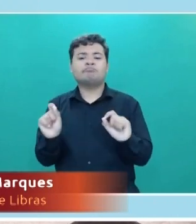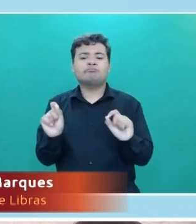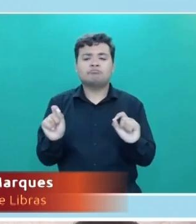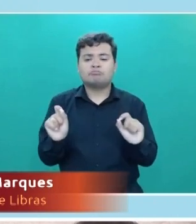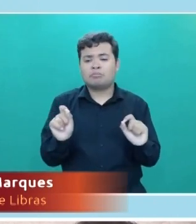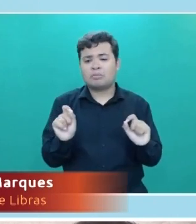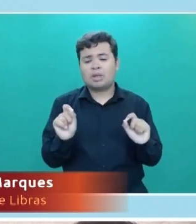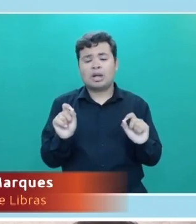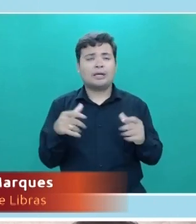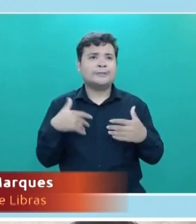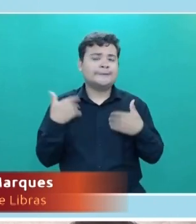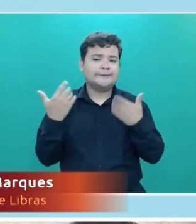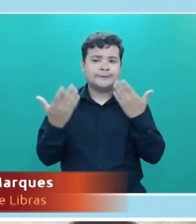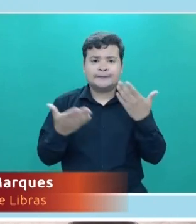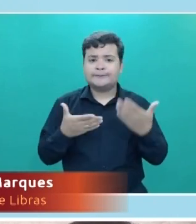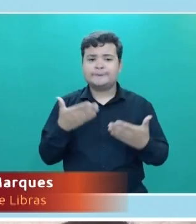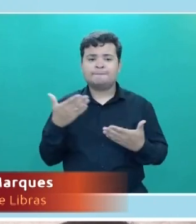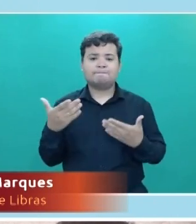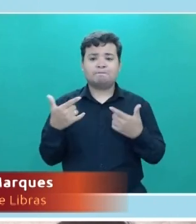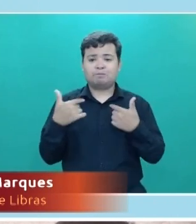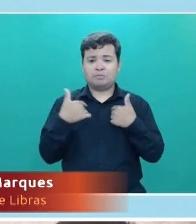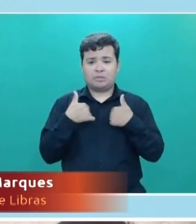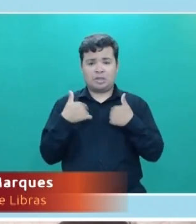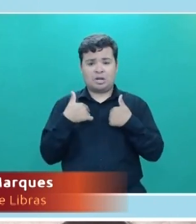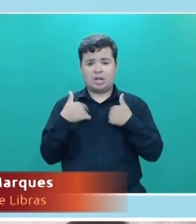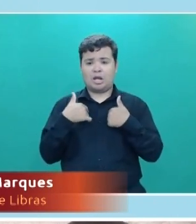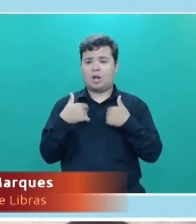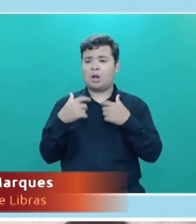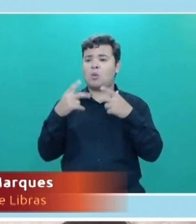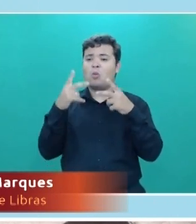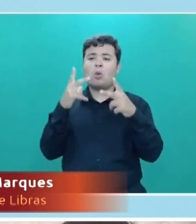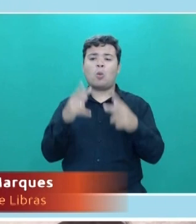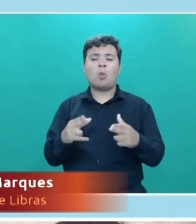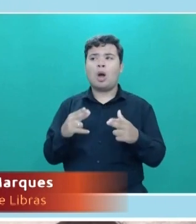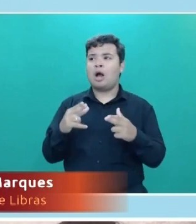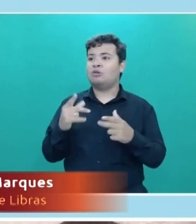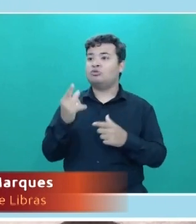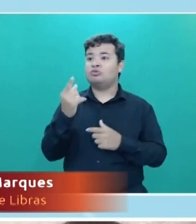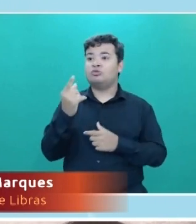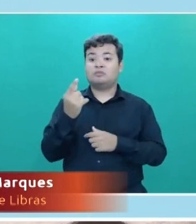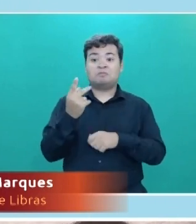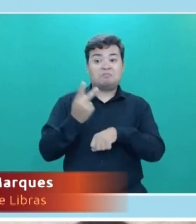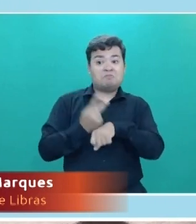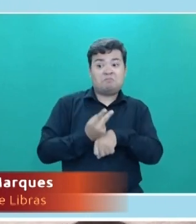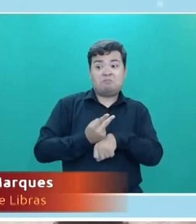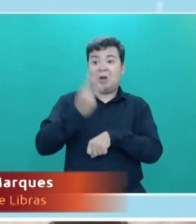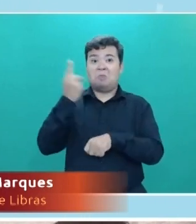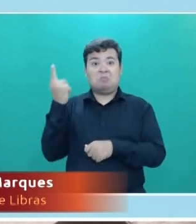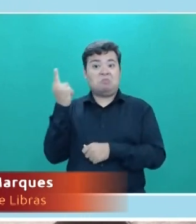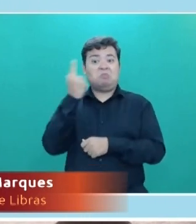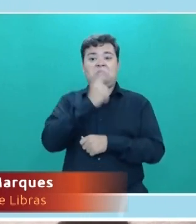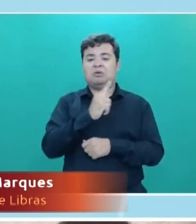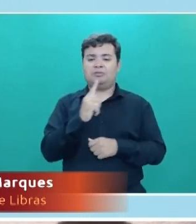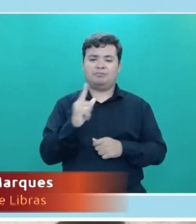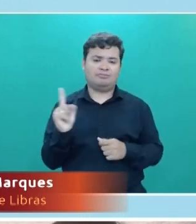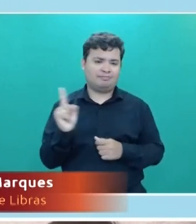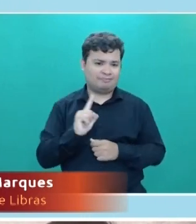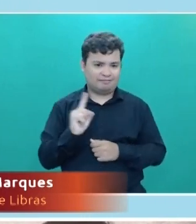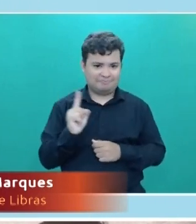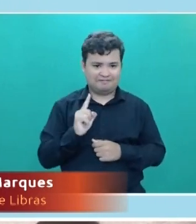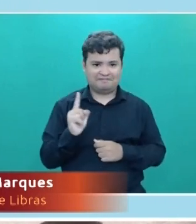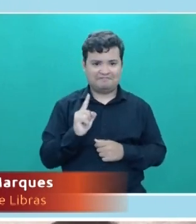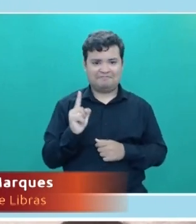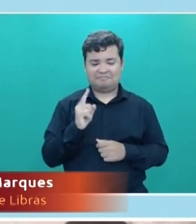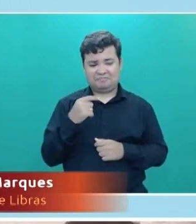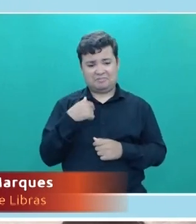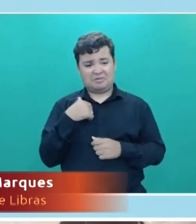eu não ganhei na loteria genética, digamos assim. Eu já ouvi essa frase em alguma reportagem. Não ganhei na loteria genética e, portanto,